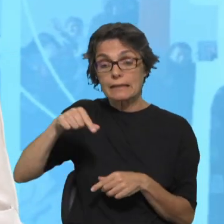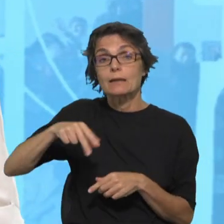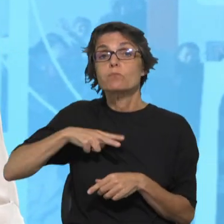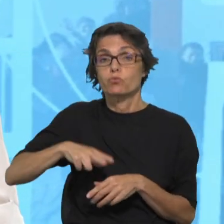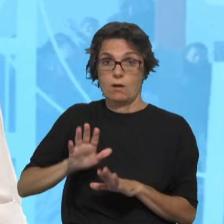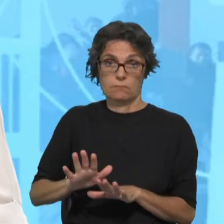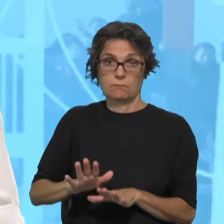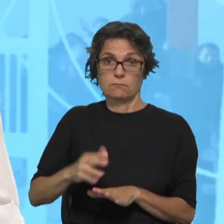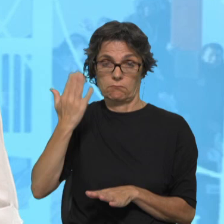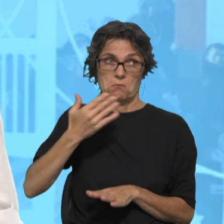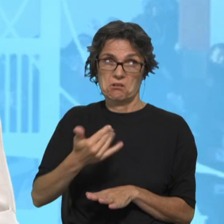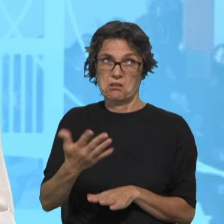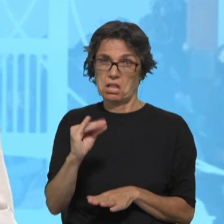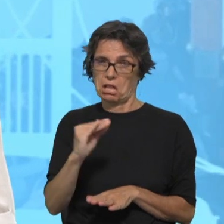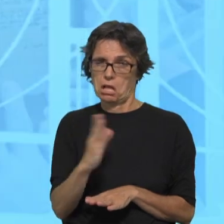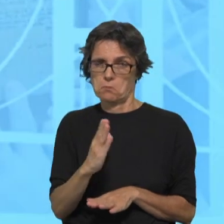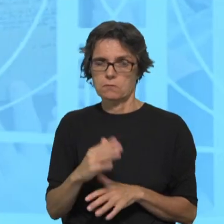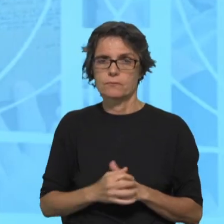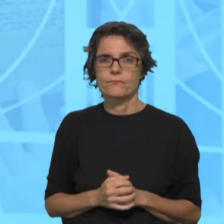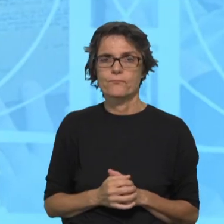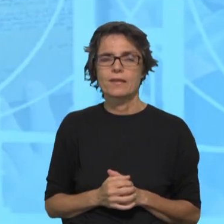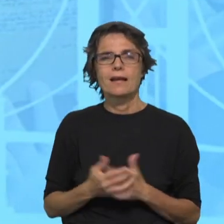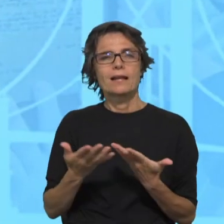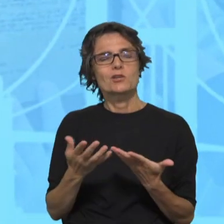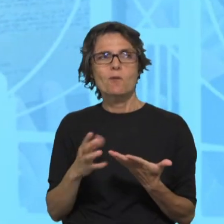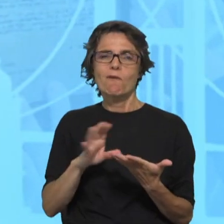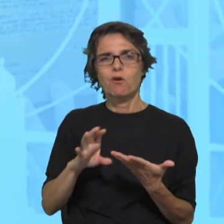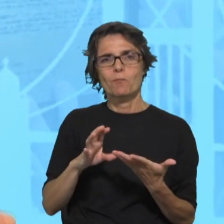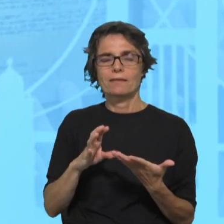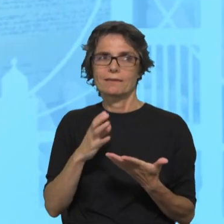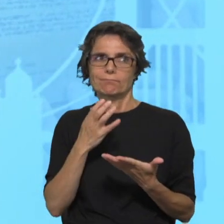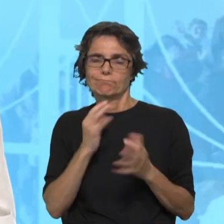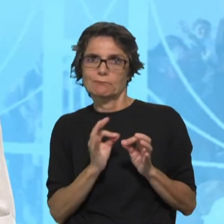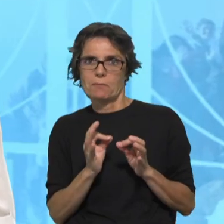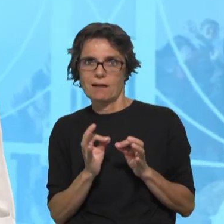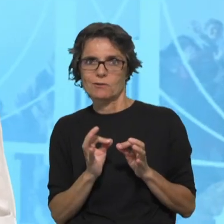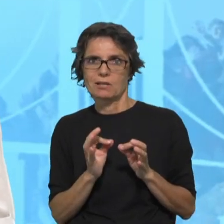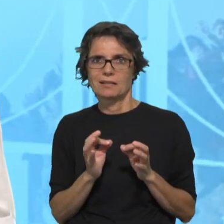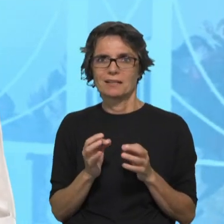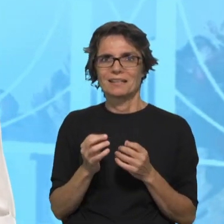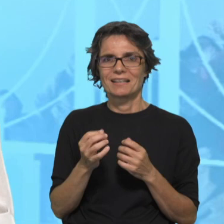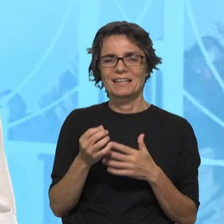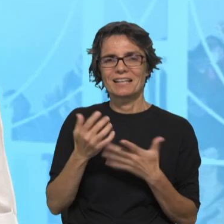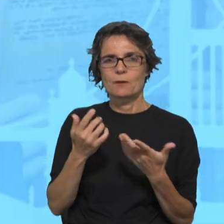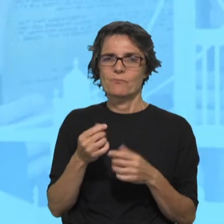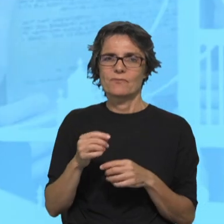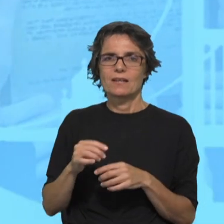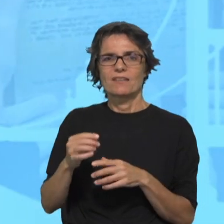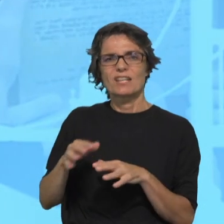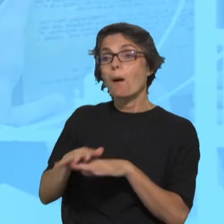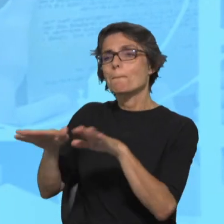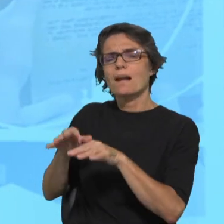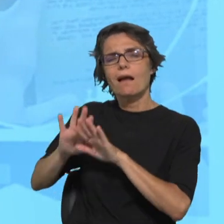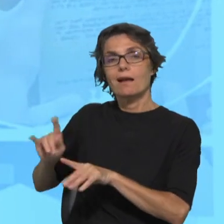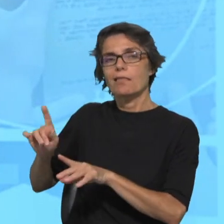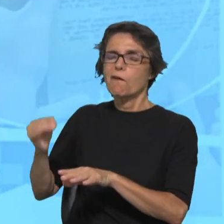estes 10 dias mais ou menos. Ou seja, é um sair da zona de conforto, de alguma forma, se calhar trocar uns dias de praia por ir para